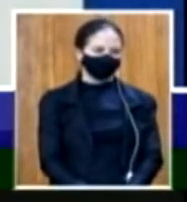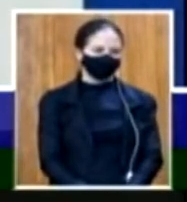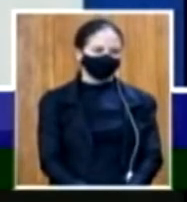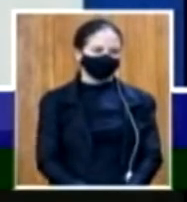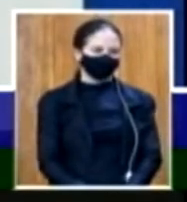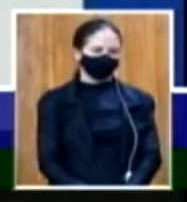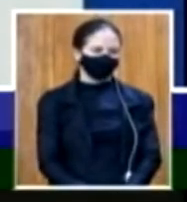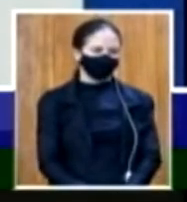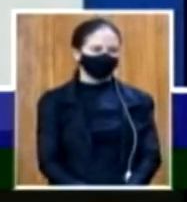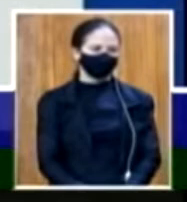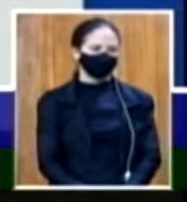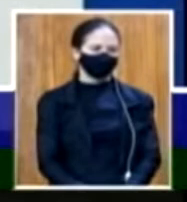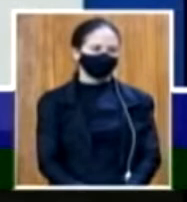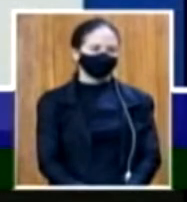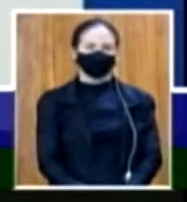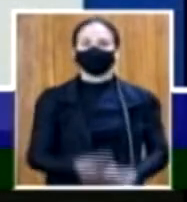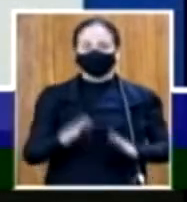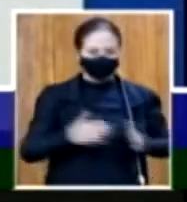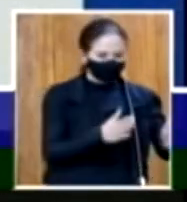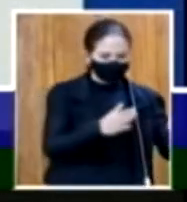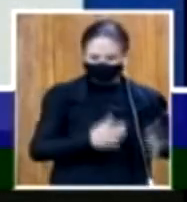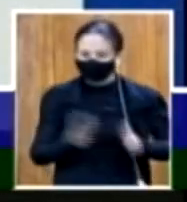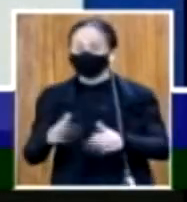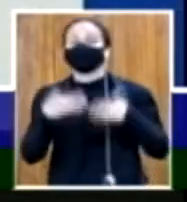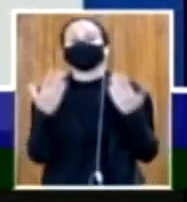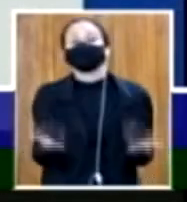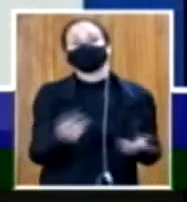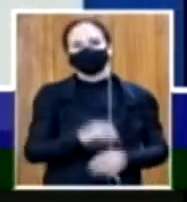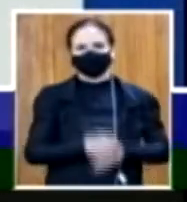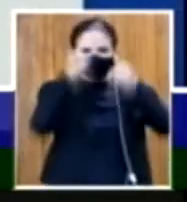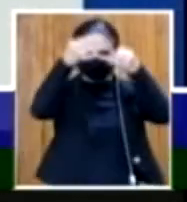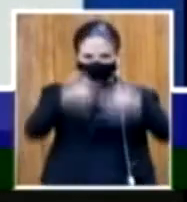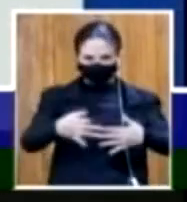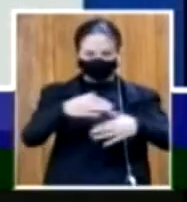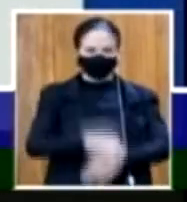Tá, então vamos lá. Os caminhos que nós temos são